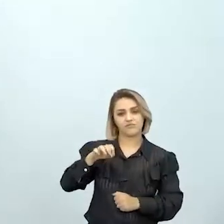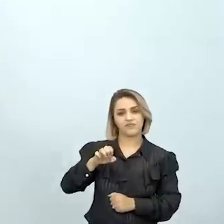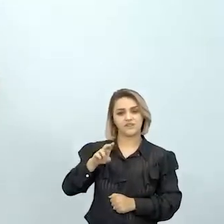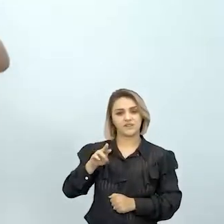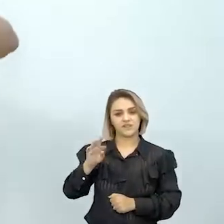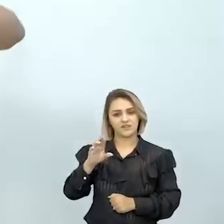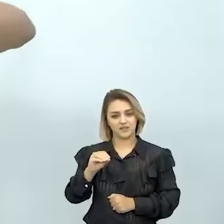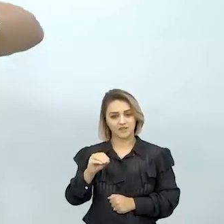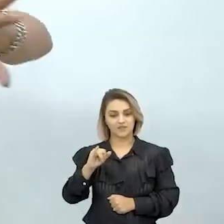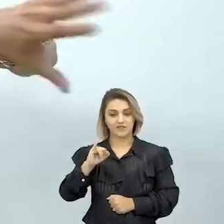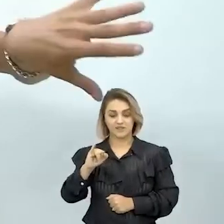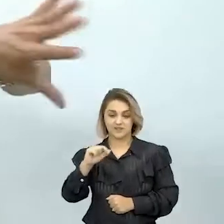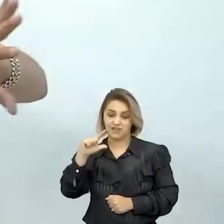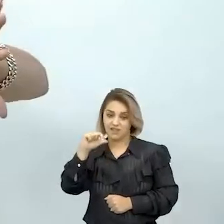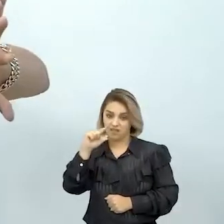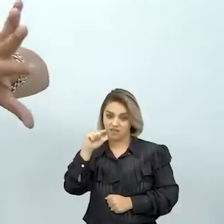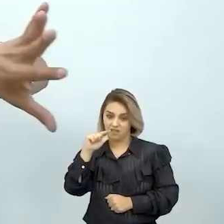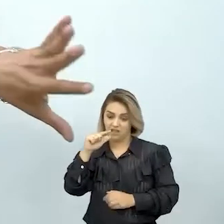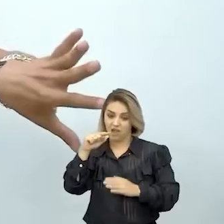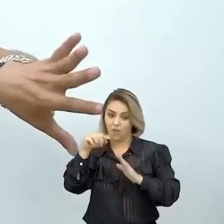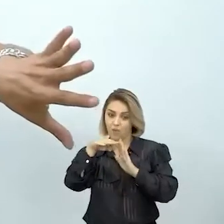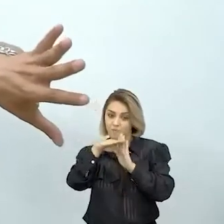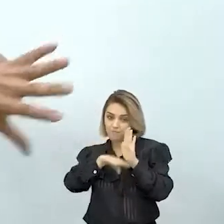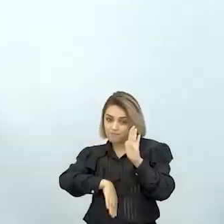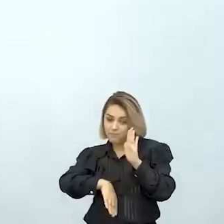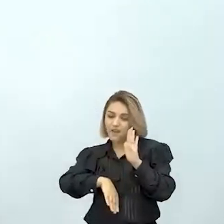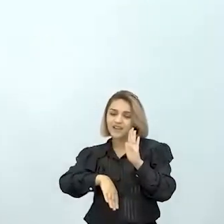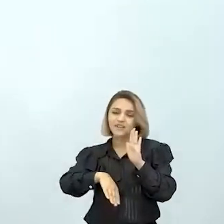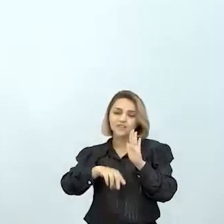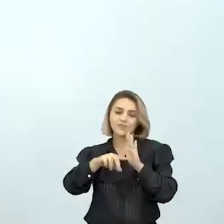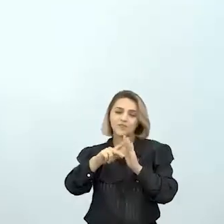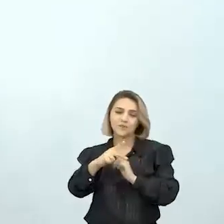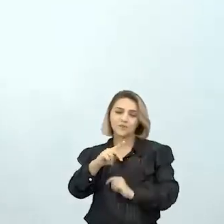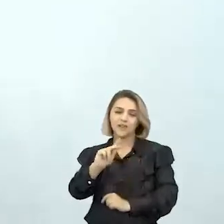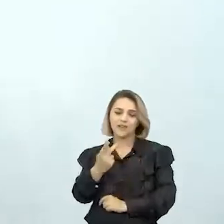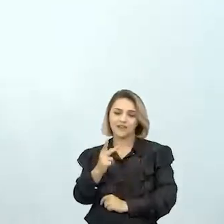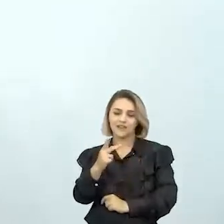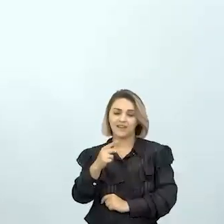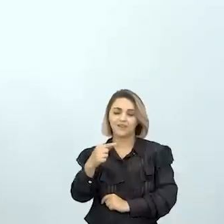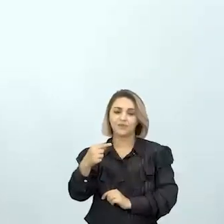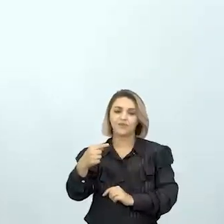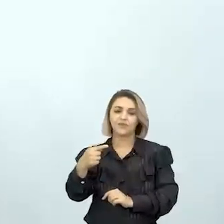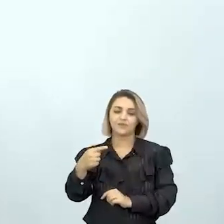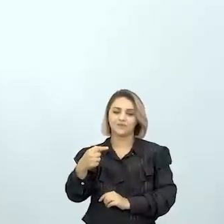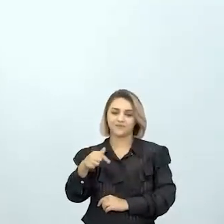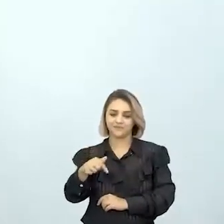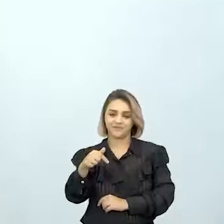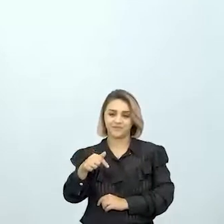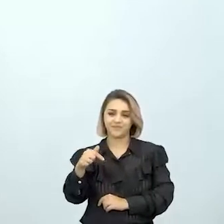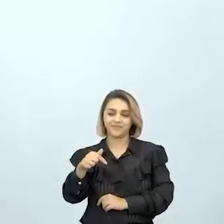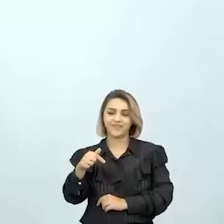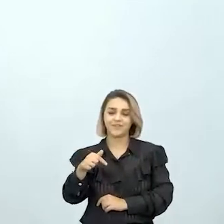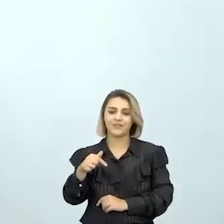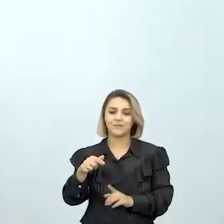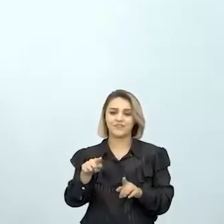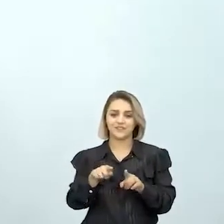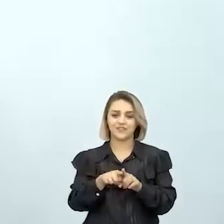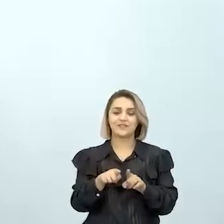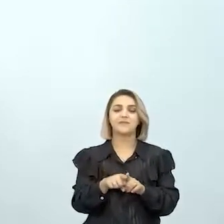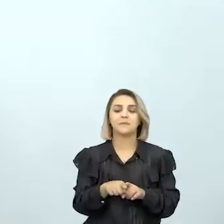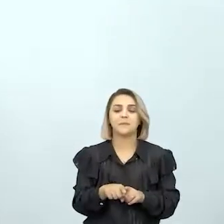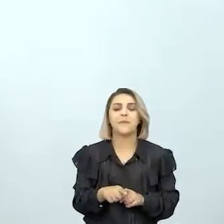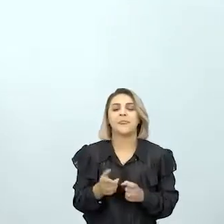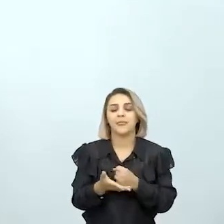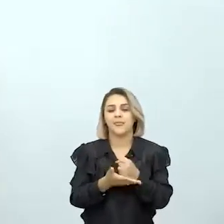tiver aí com pH baixo, né, de 7, que a gente considera mais ácido, ou mais alto, que é acima de 7, que a gente chama de pH